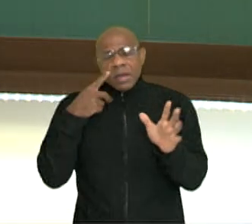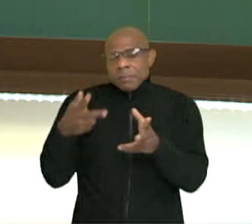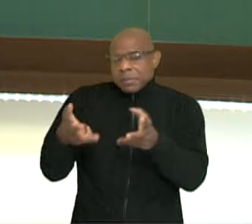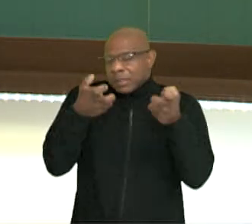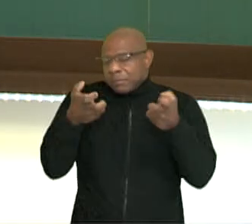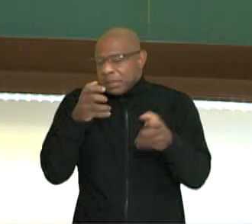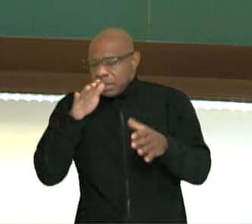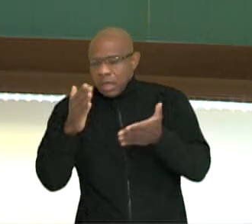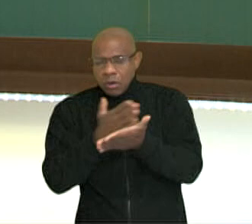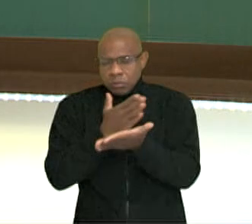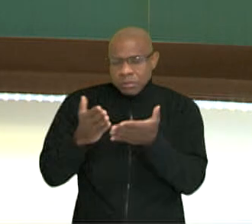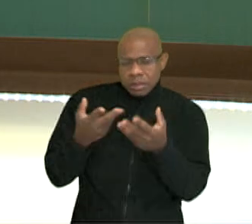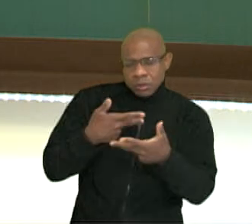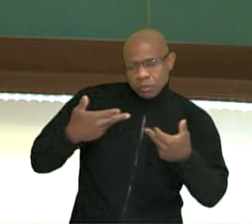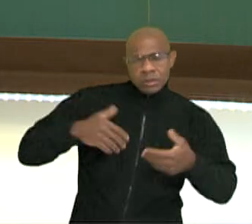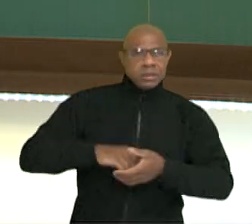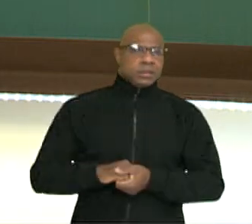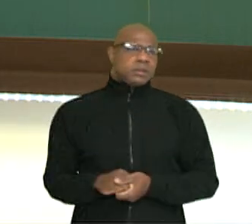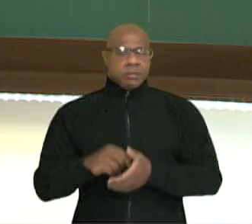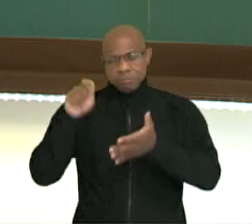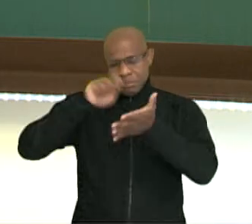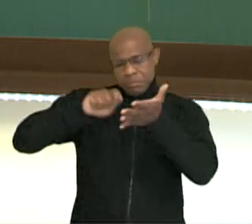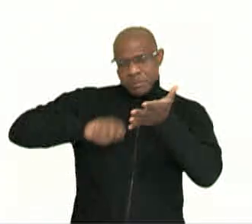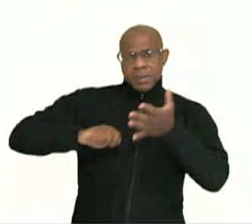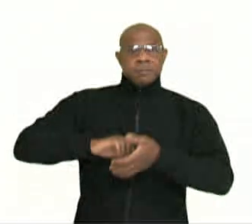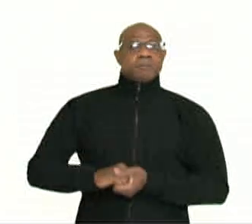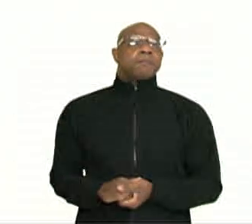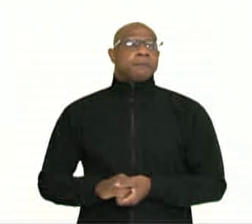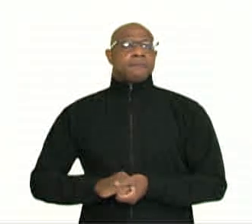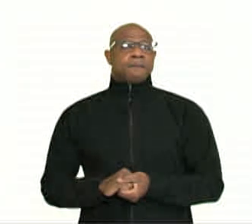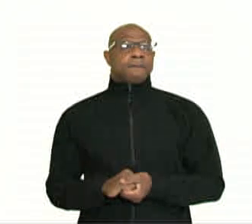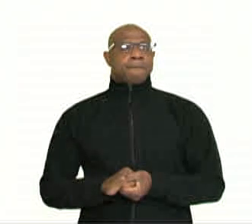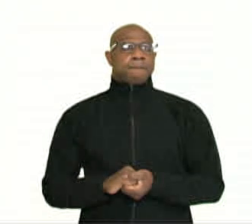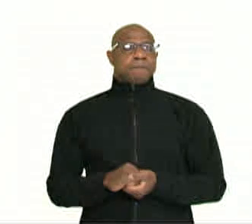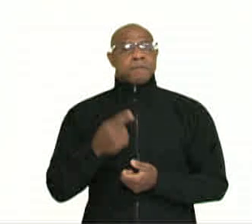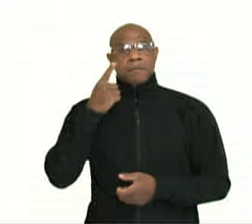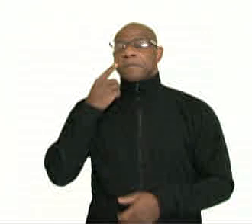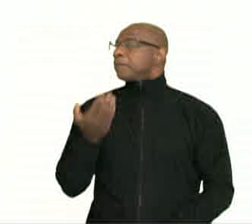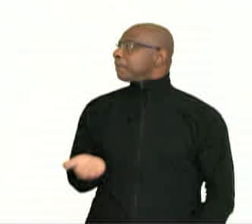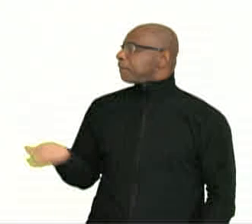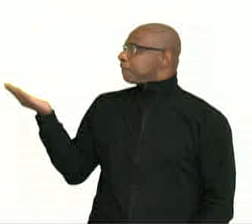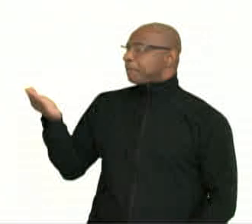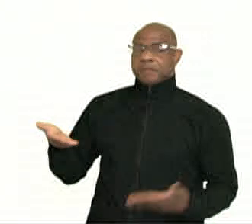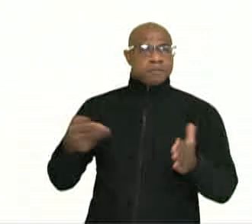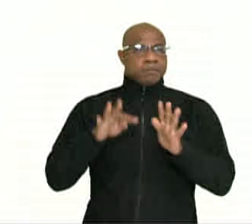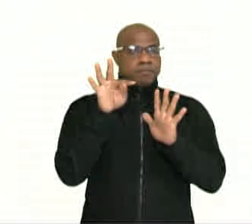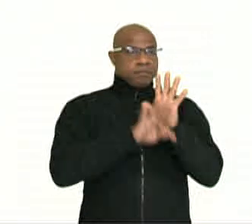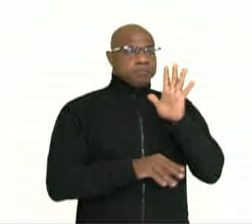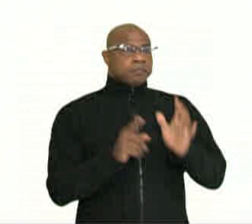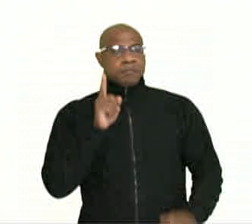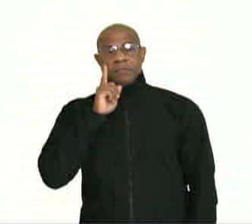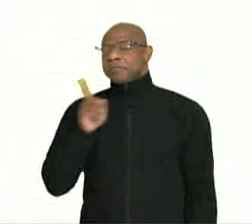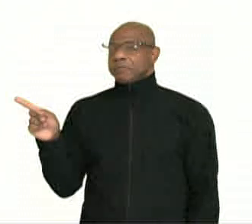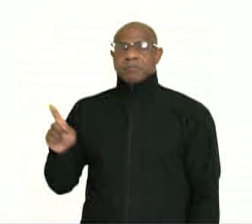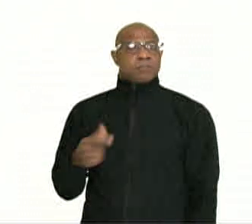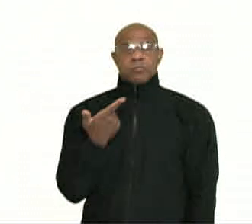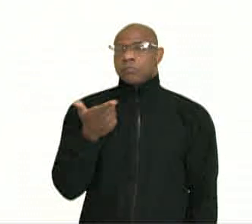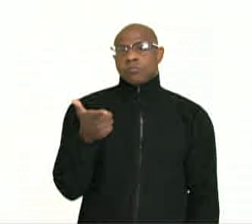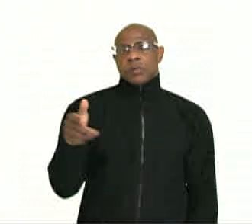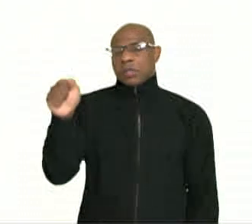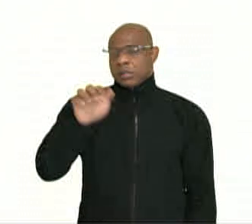algumas coisas. Vamos lá? Vamos tentar? Let's go! Olha aí. E agora? Esse texto não tem